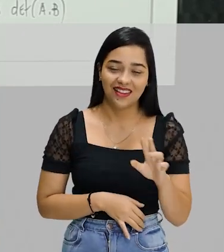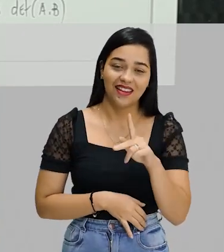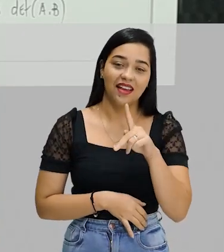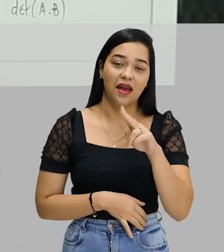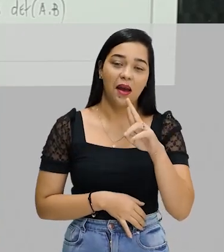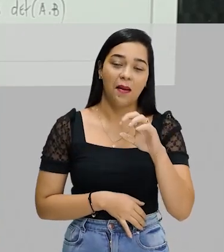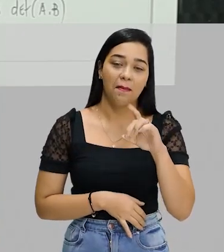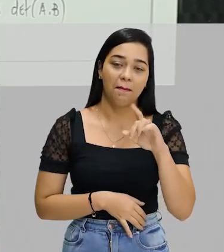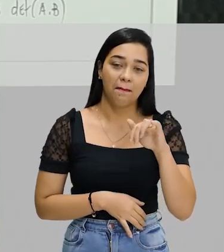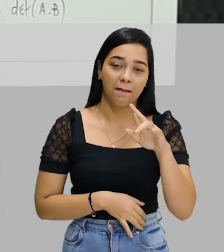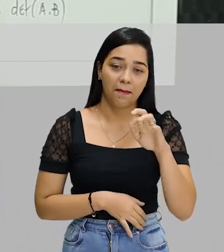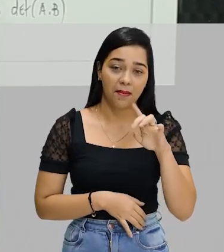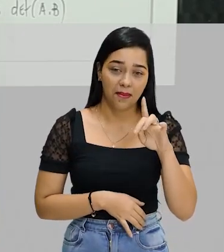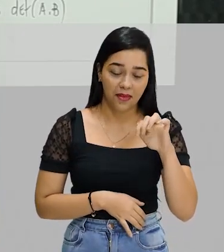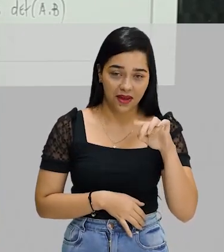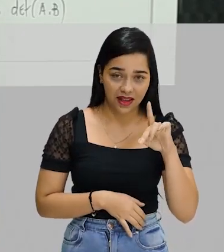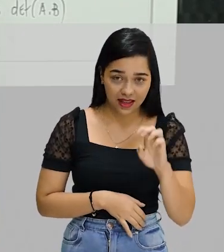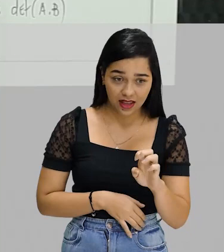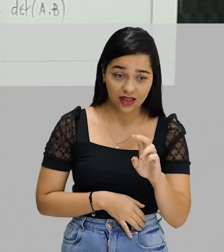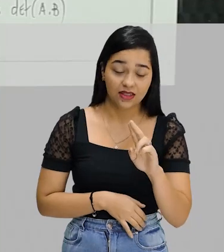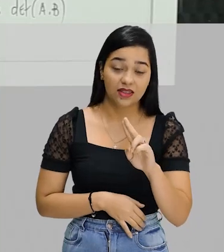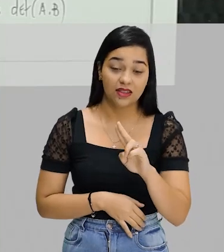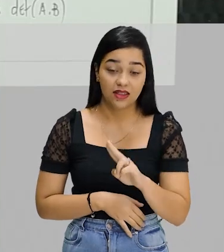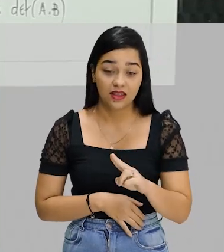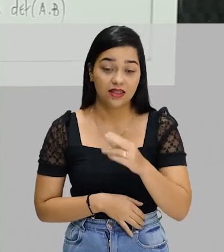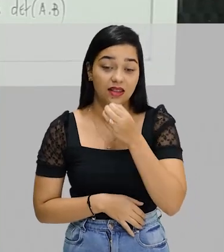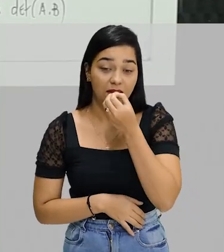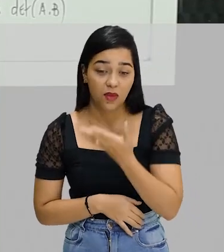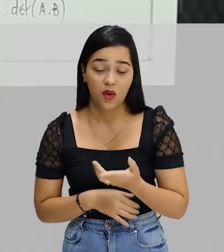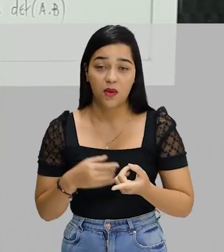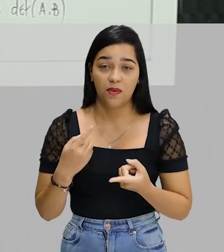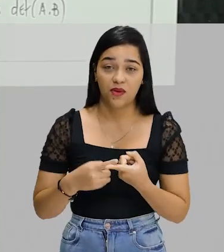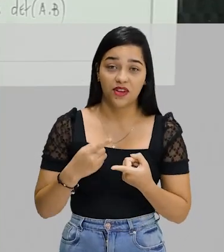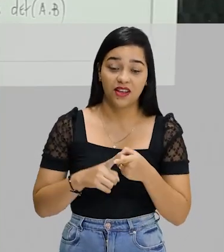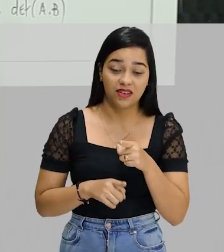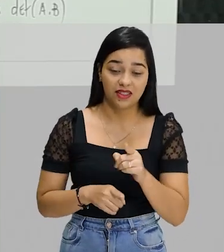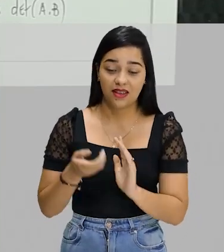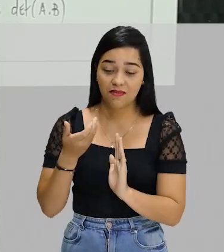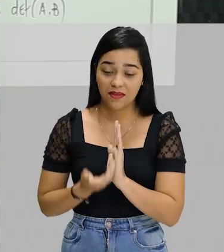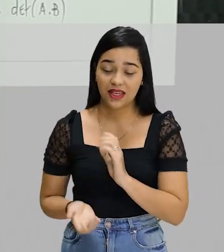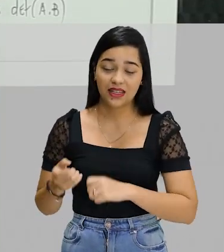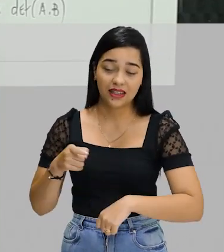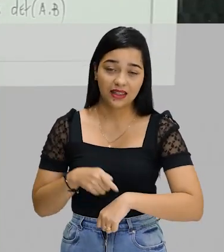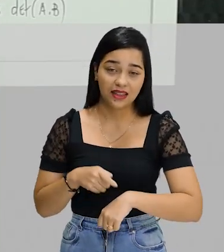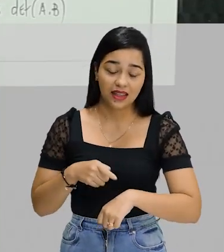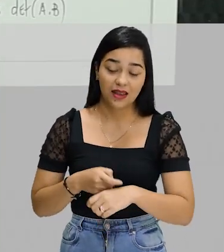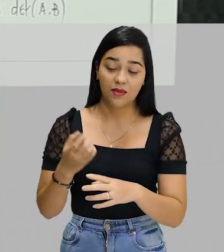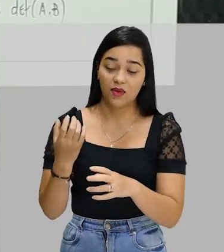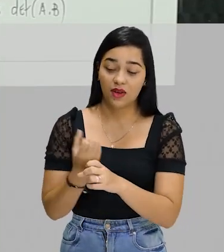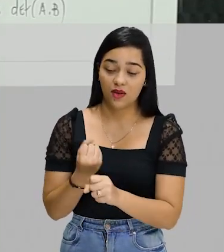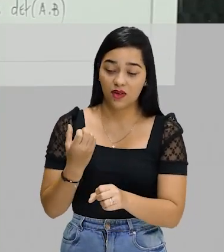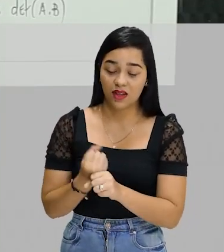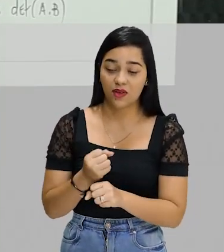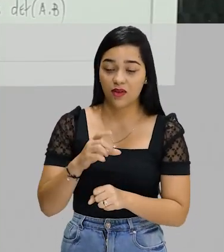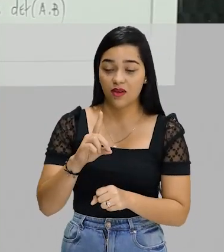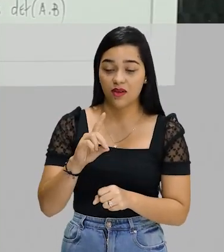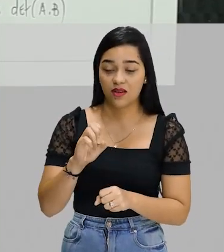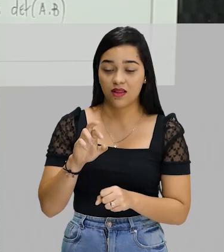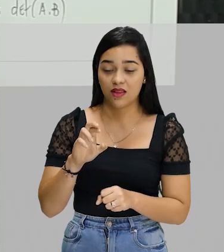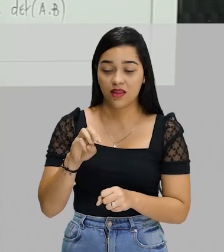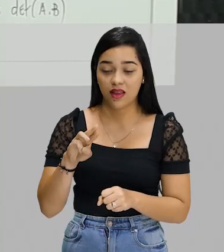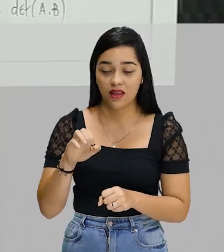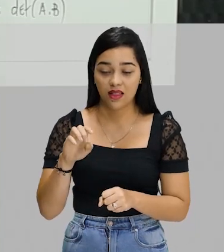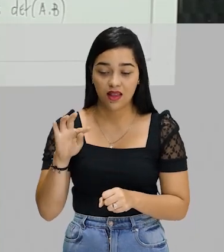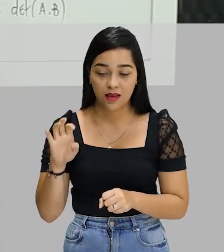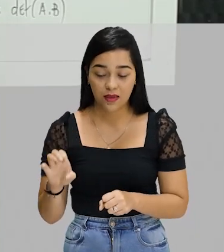né? As propriedades elas são úteis porque ela impede, né, que você perca tempo calculando o determinante de uma